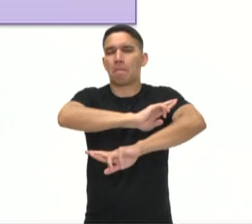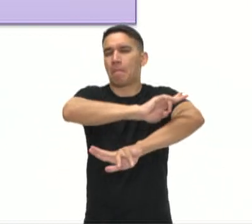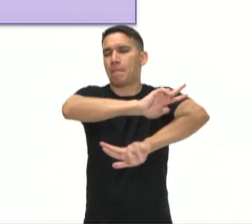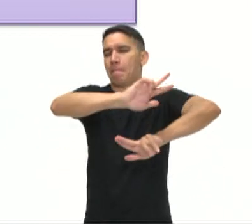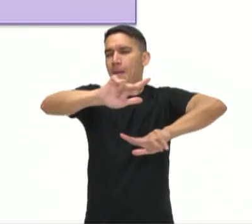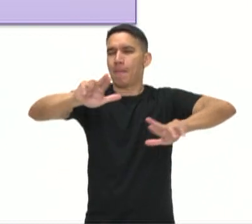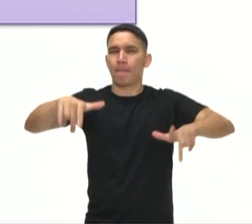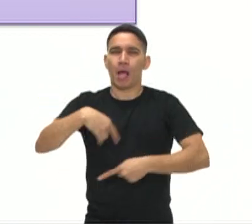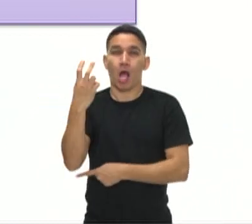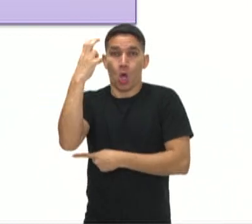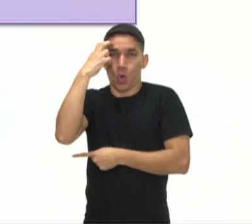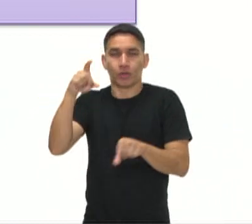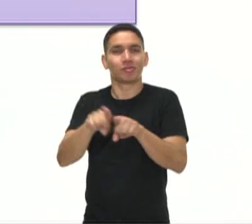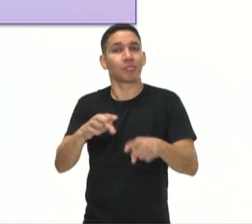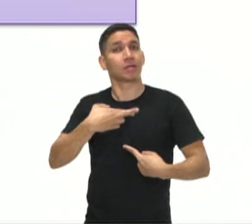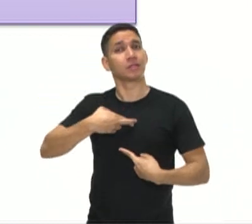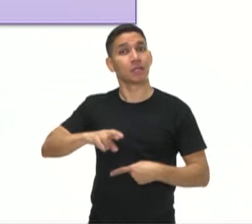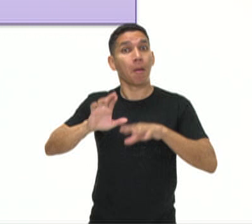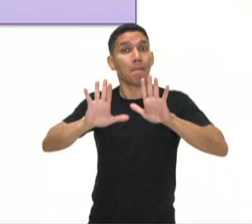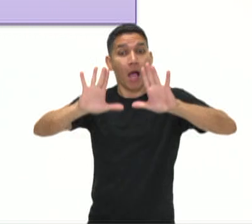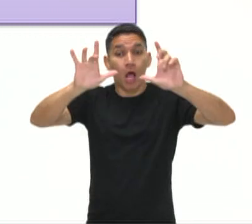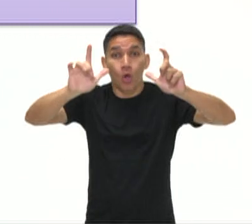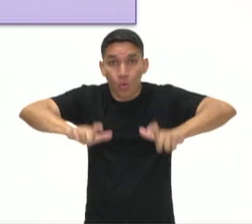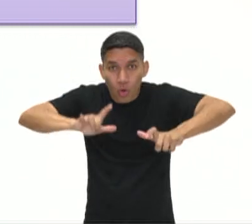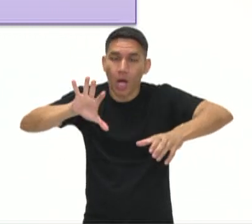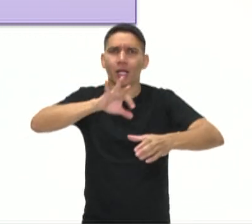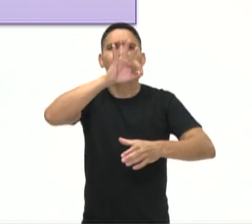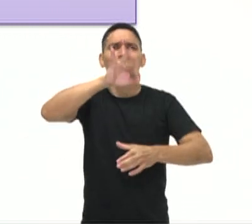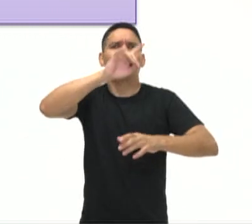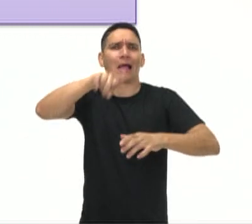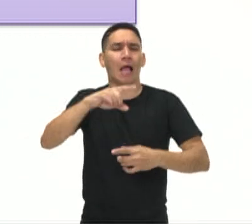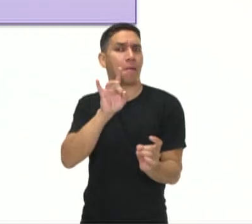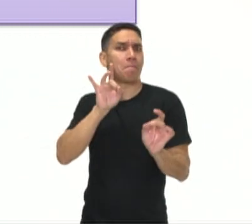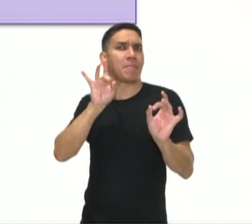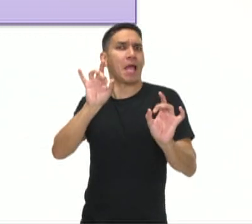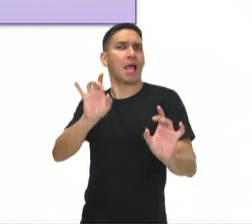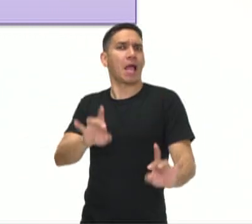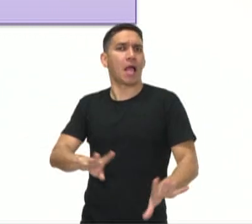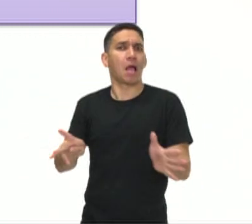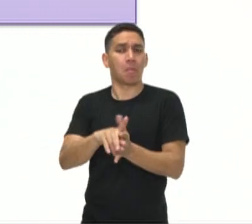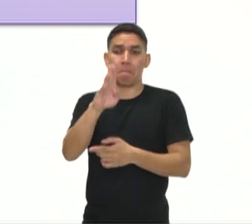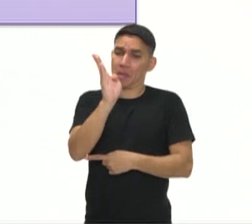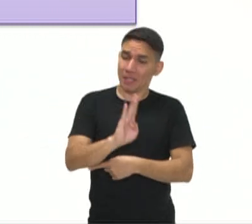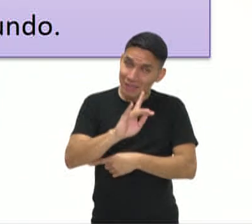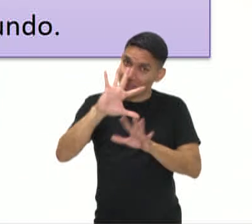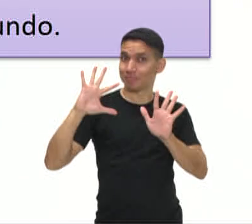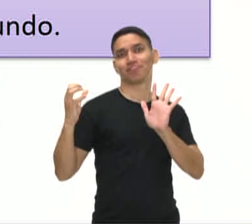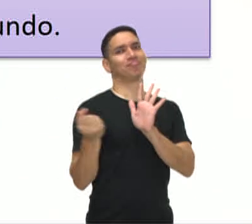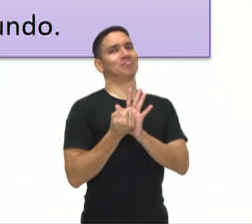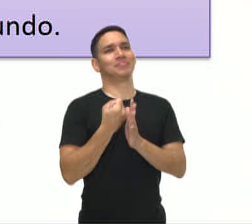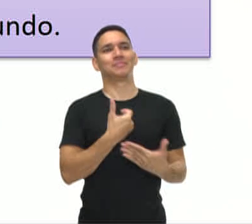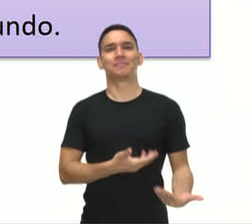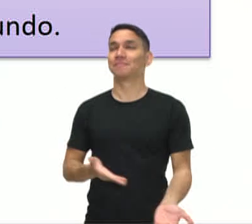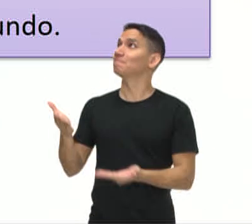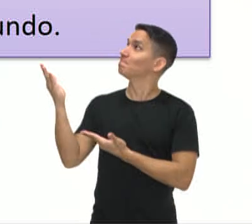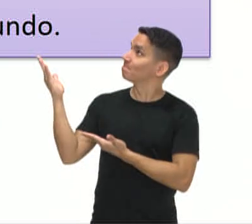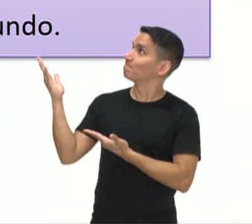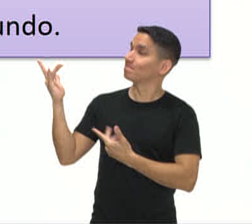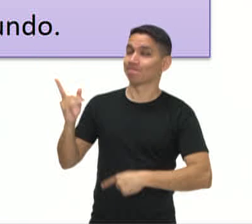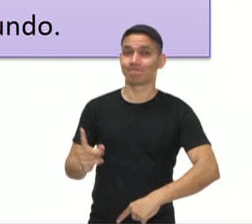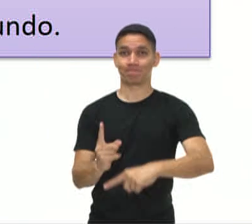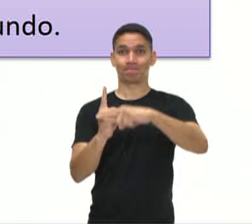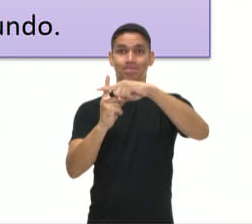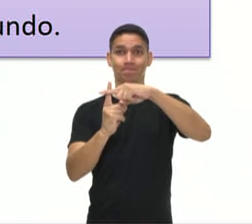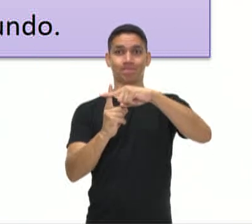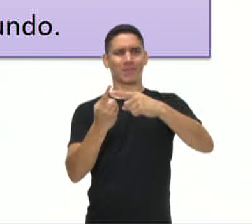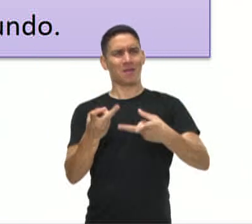e religiosa. Mas um dos lugares sagrados que são símbolo do Brasil e do Rio de Janeiro é o Cristo Redentor.